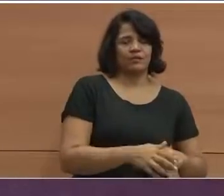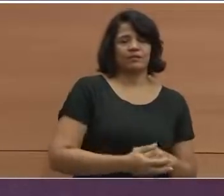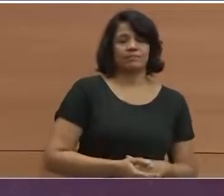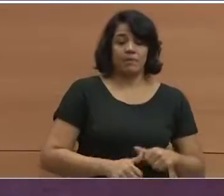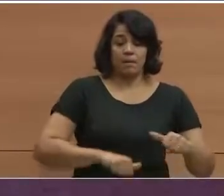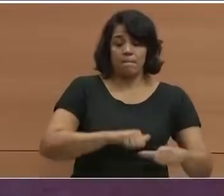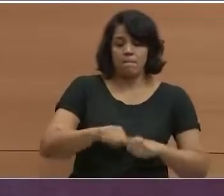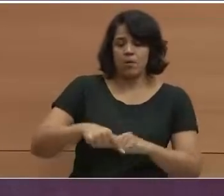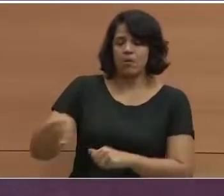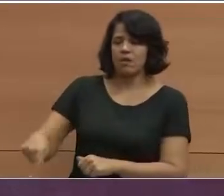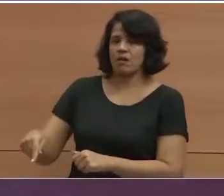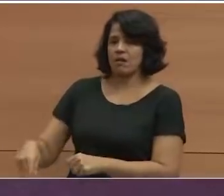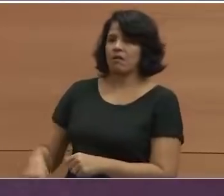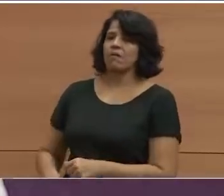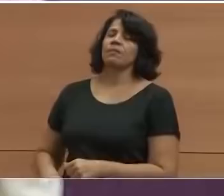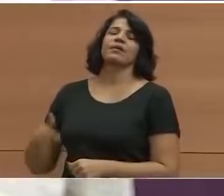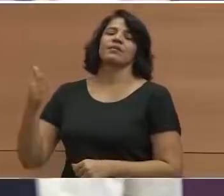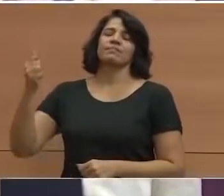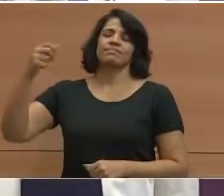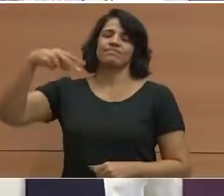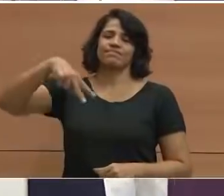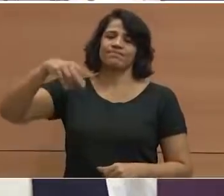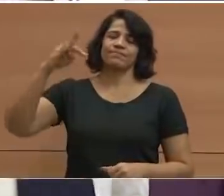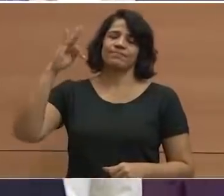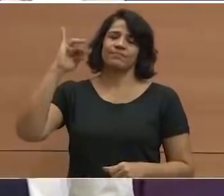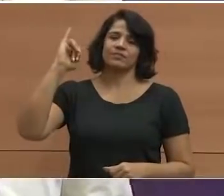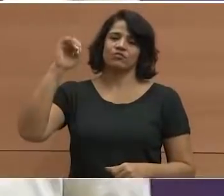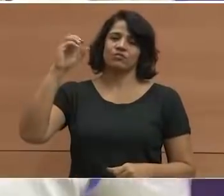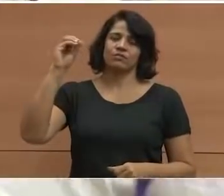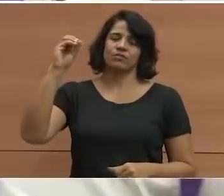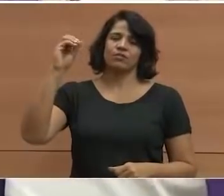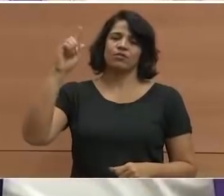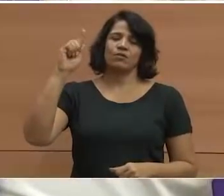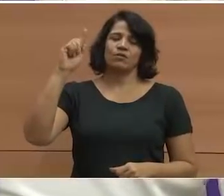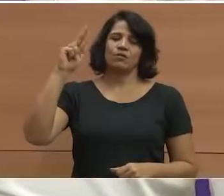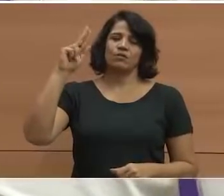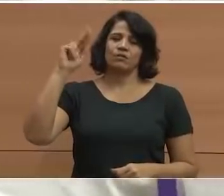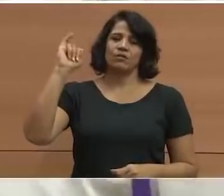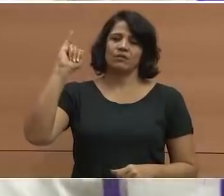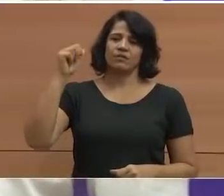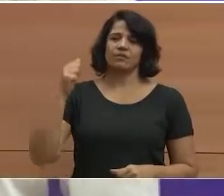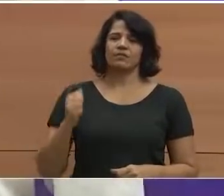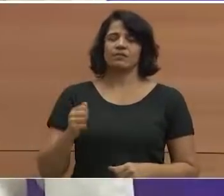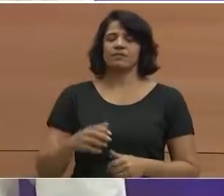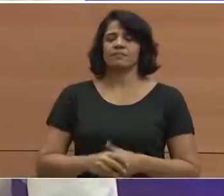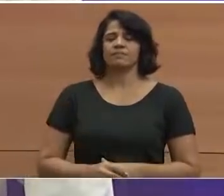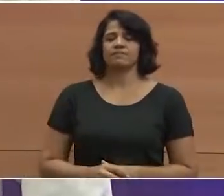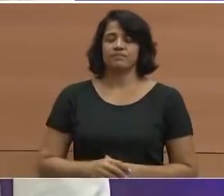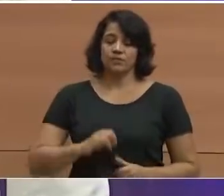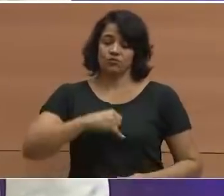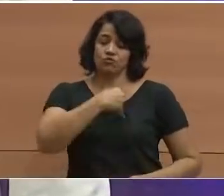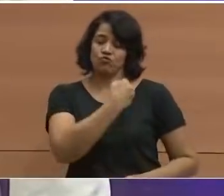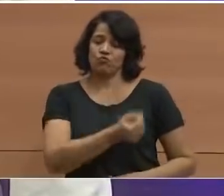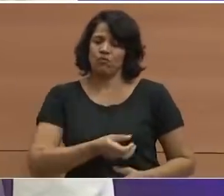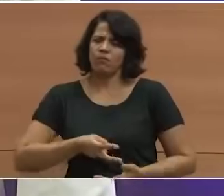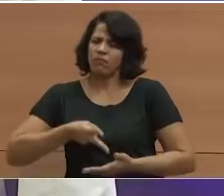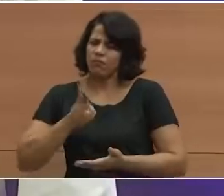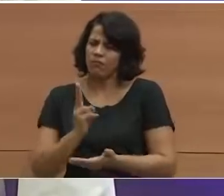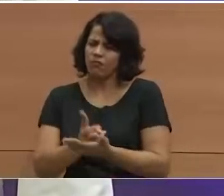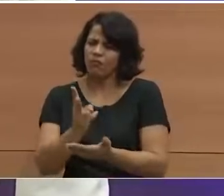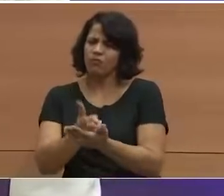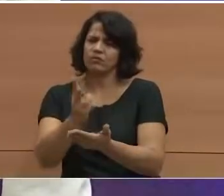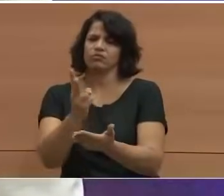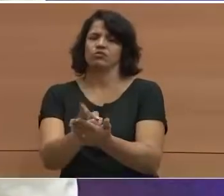em Éfeso, João deu a continuidade. E João foi até a sua morte, mas a sua morte